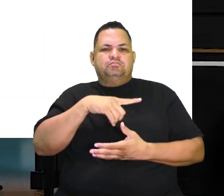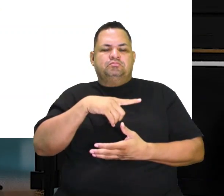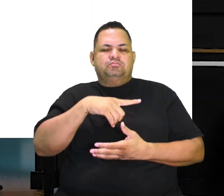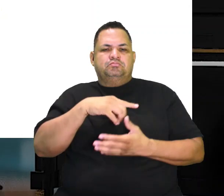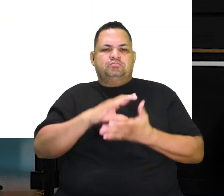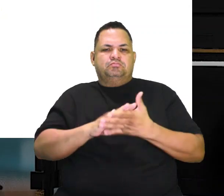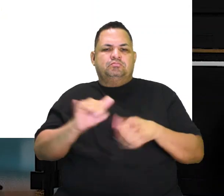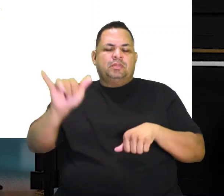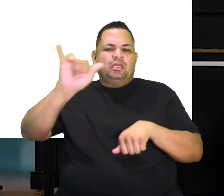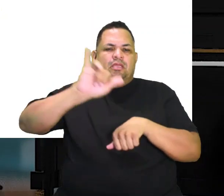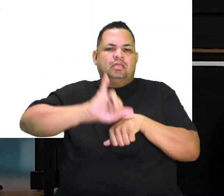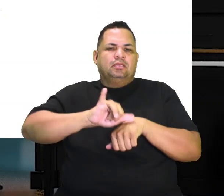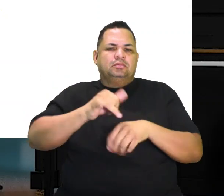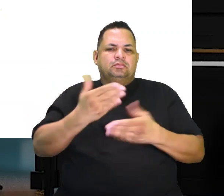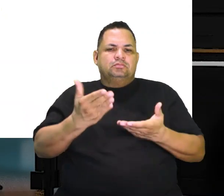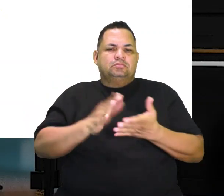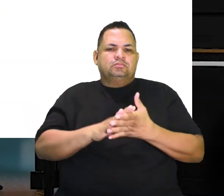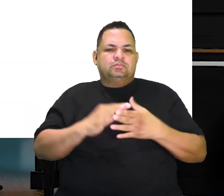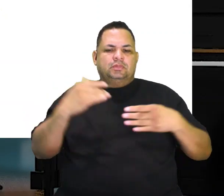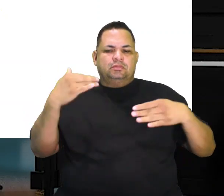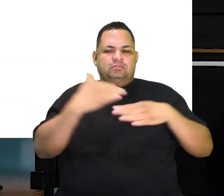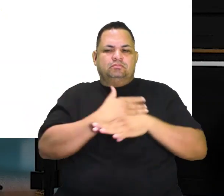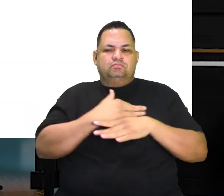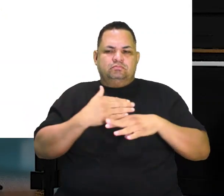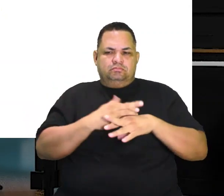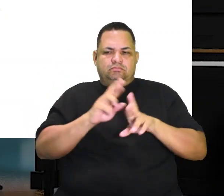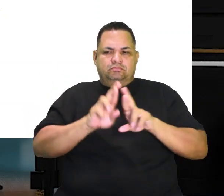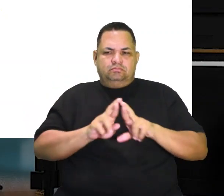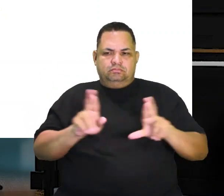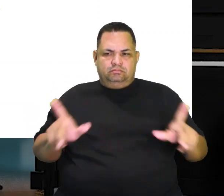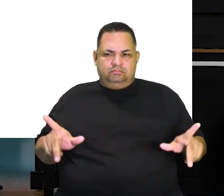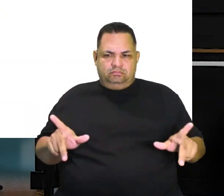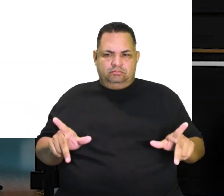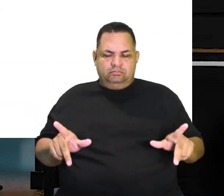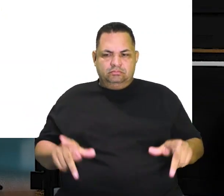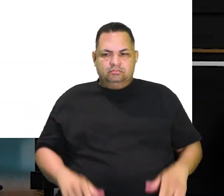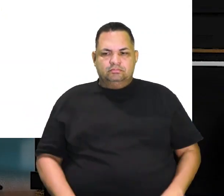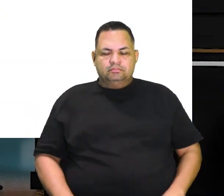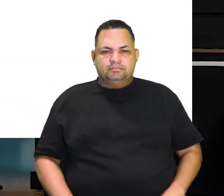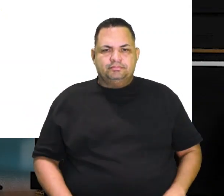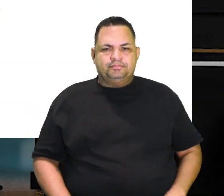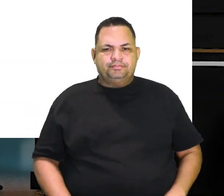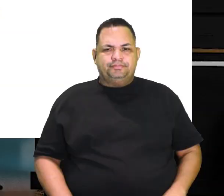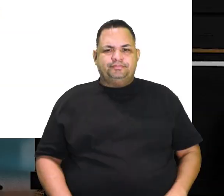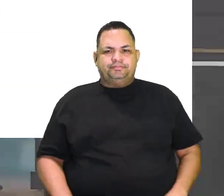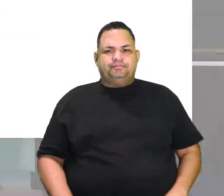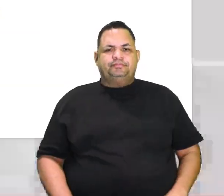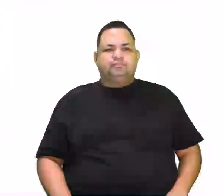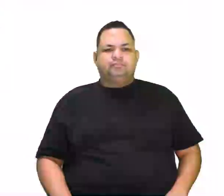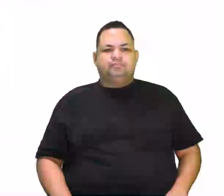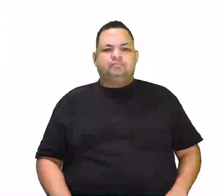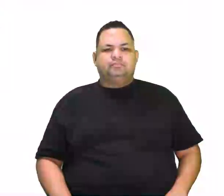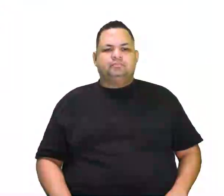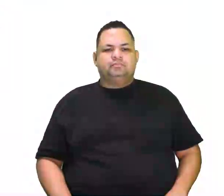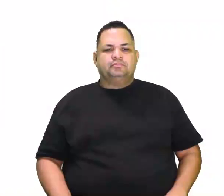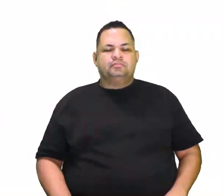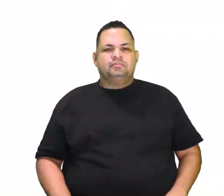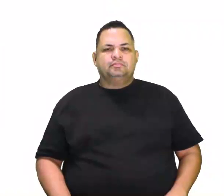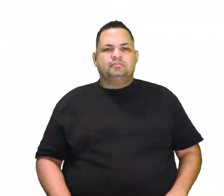aqui da capital, dessa área urbana. Certo? Muito bem. Voltando para a tela,